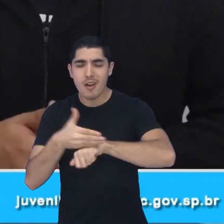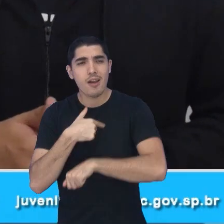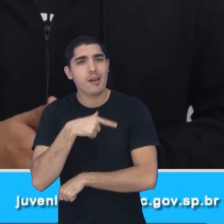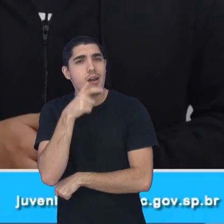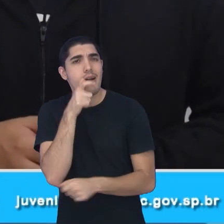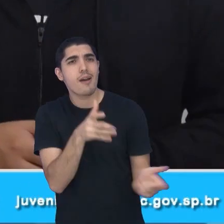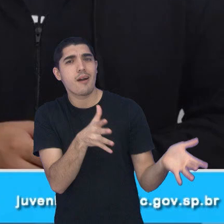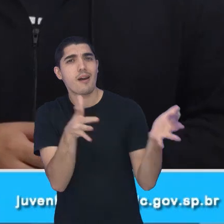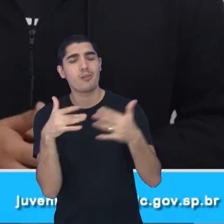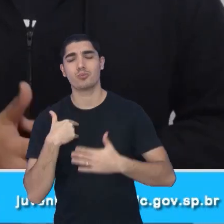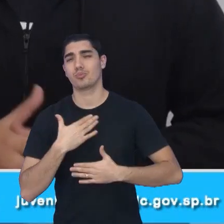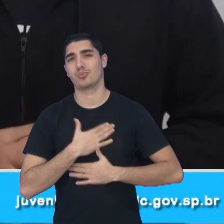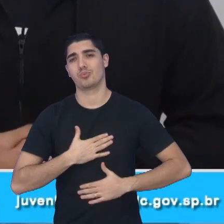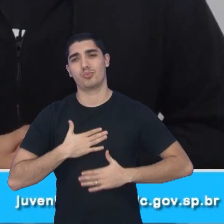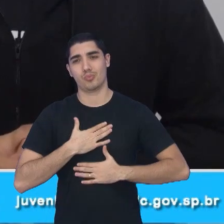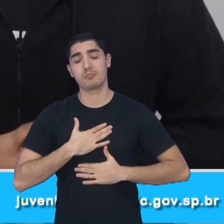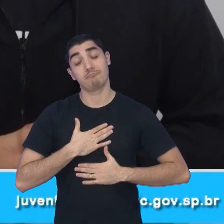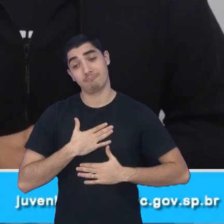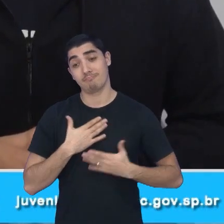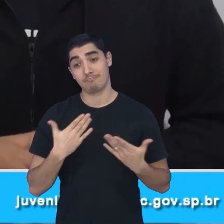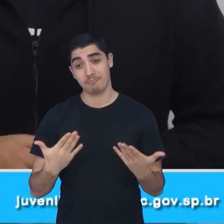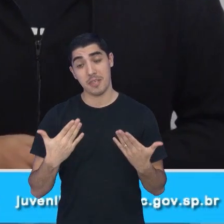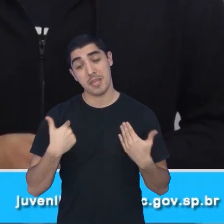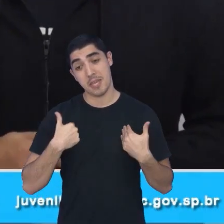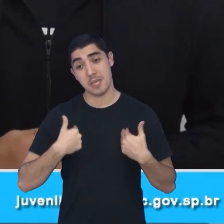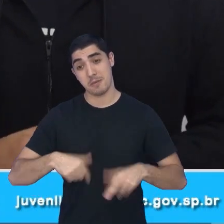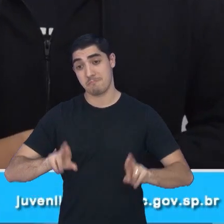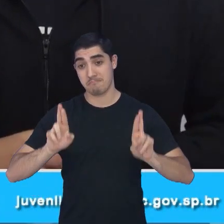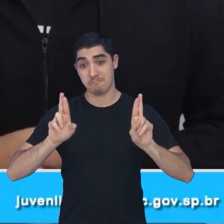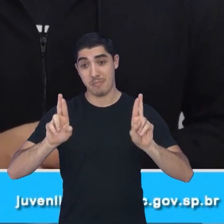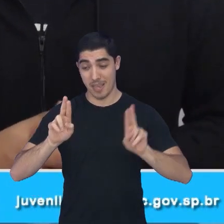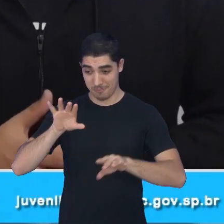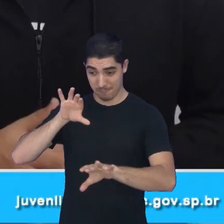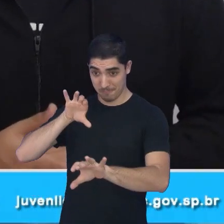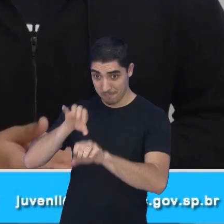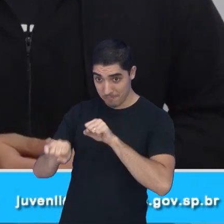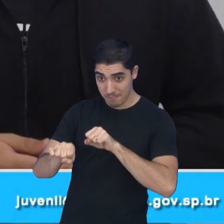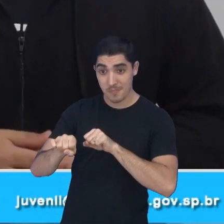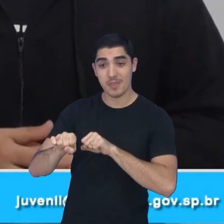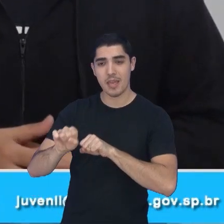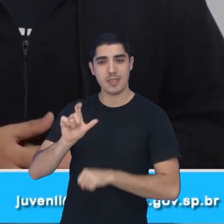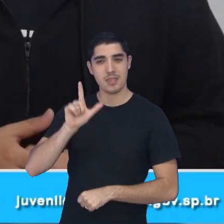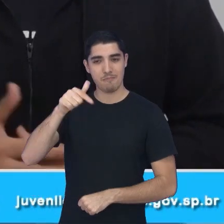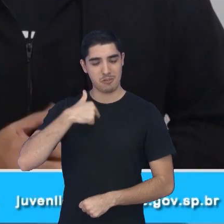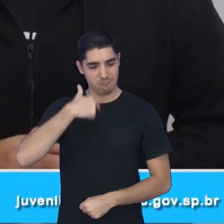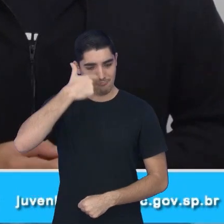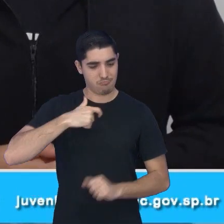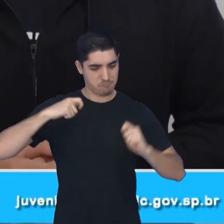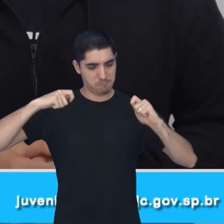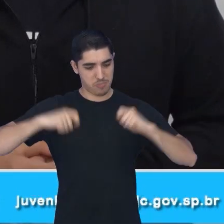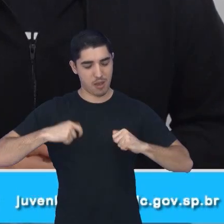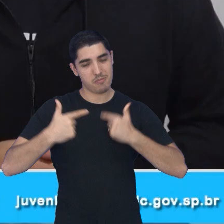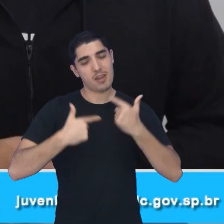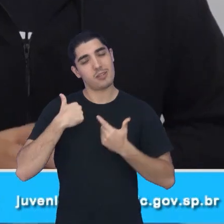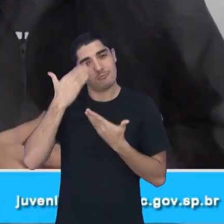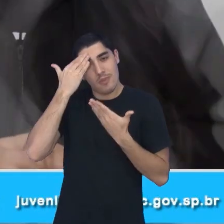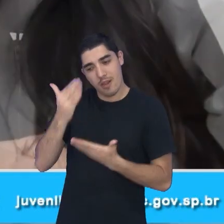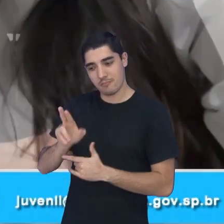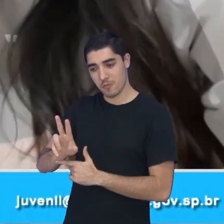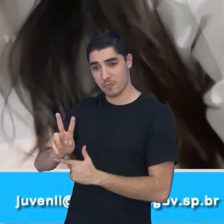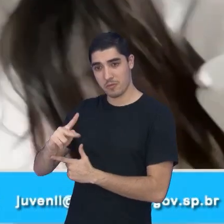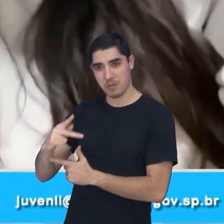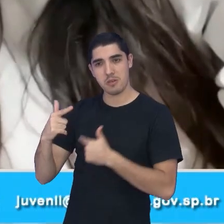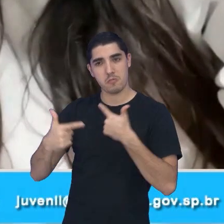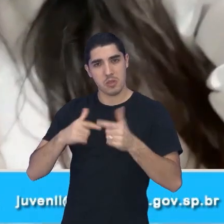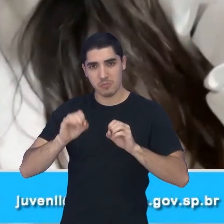todas. E no mais é isso, eu espero sair daqui depois que eu me formar capacitado e eu agradeço a faculdade pelo ensino de qualidade.